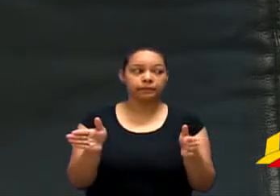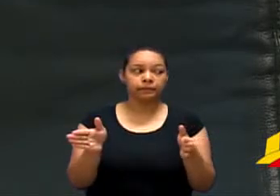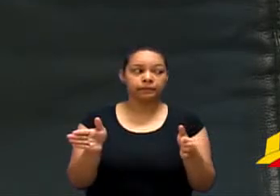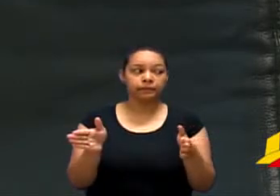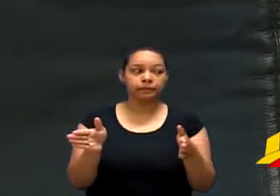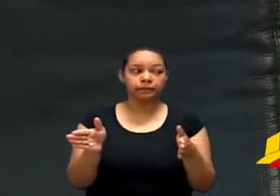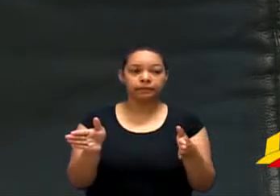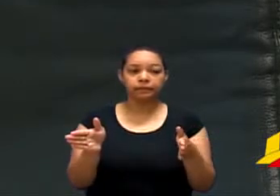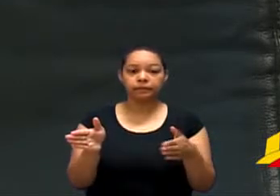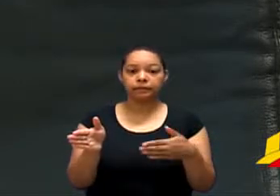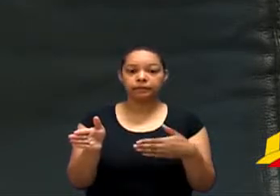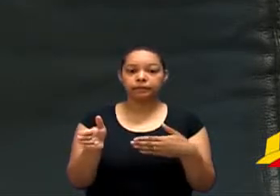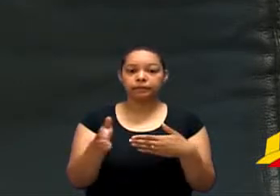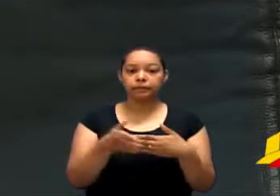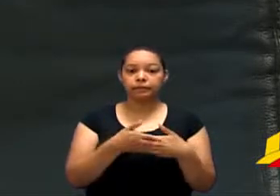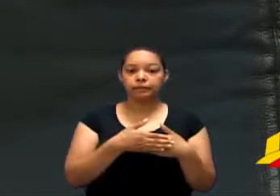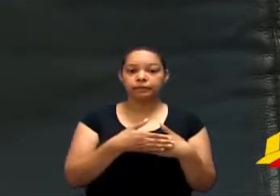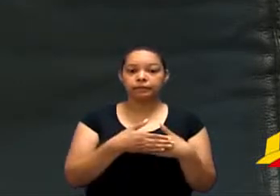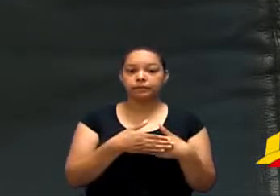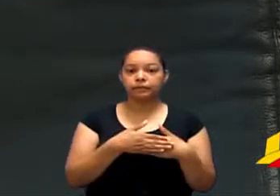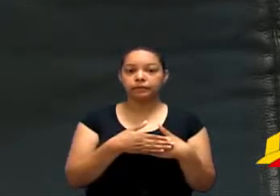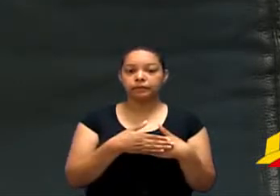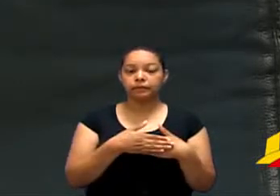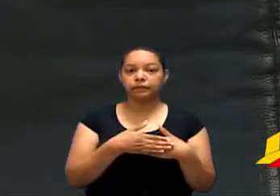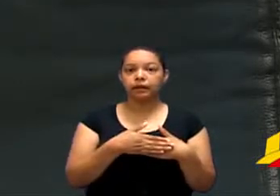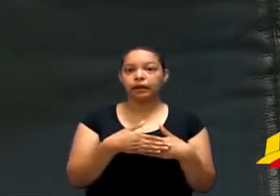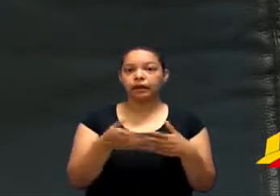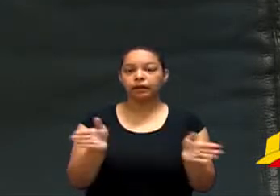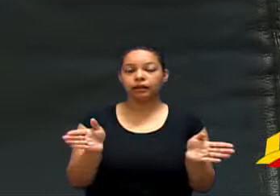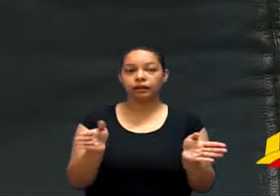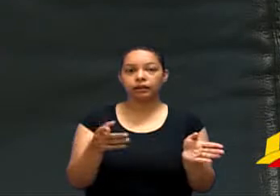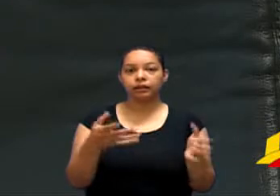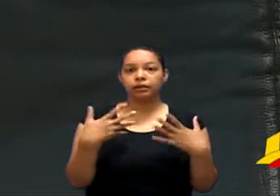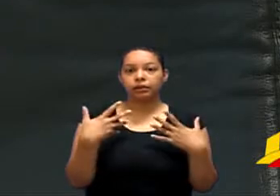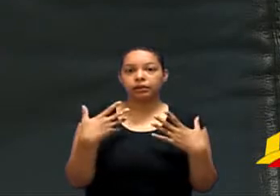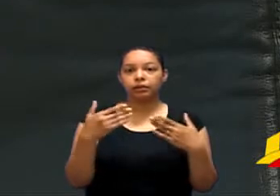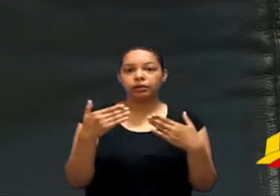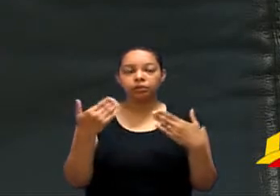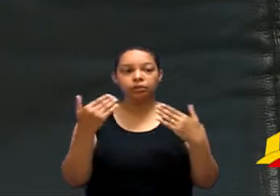acho que faço né apoia o requerimento